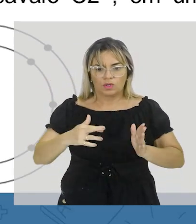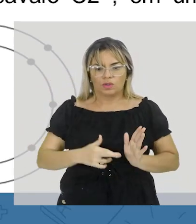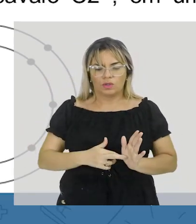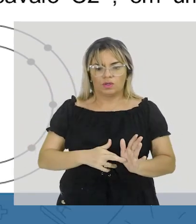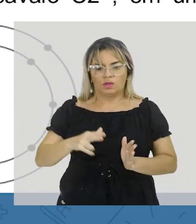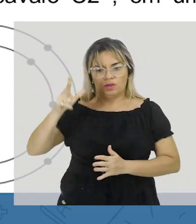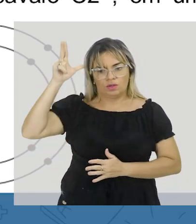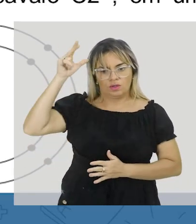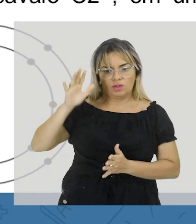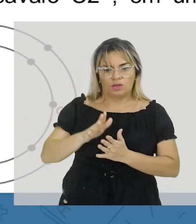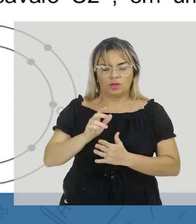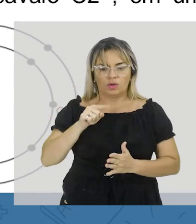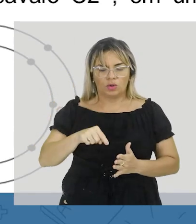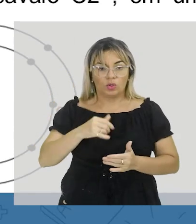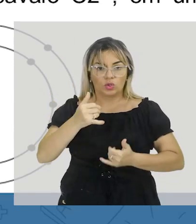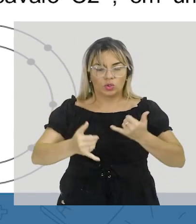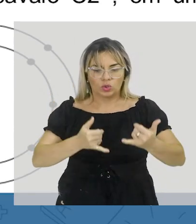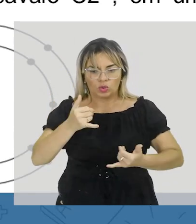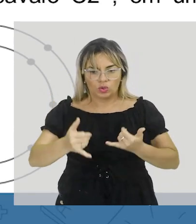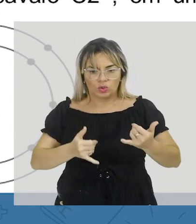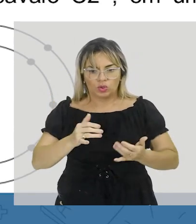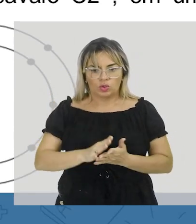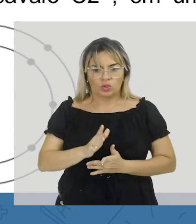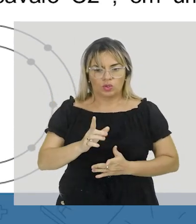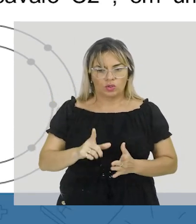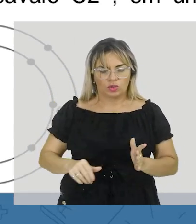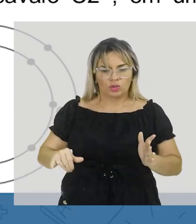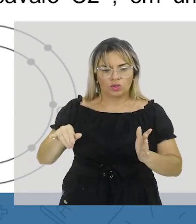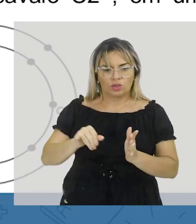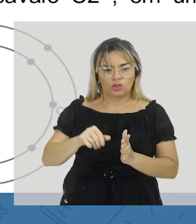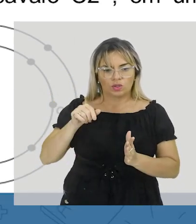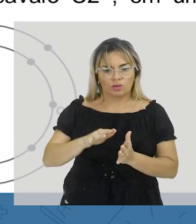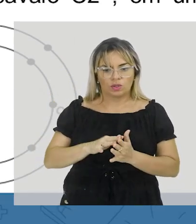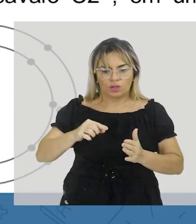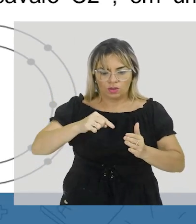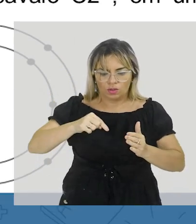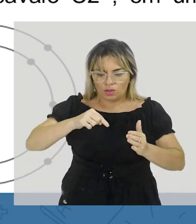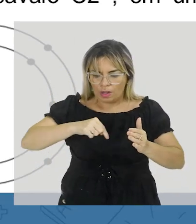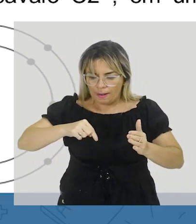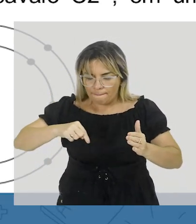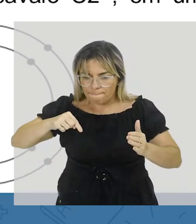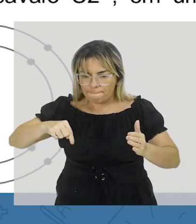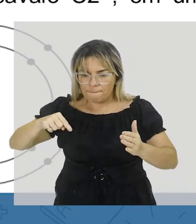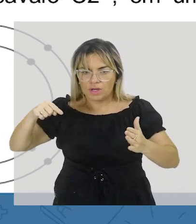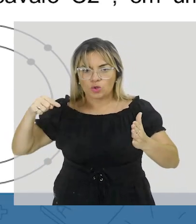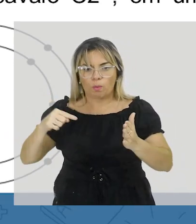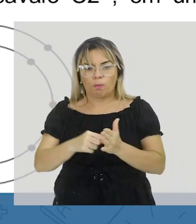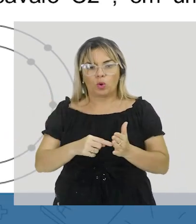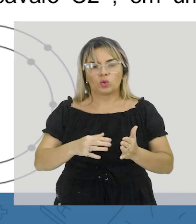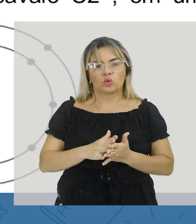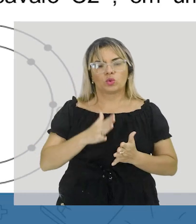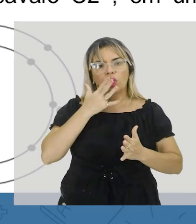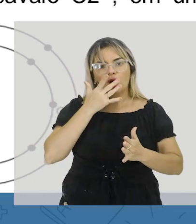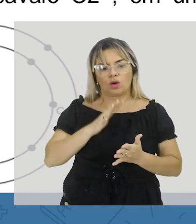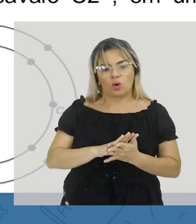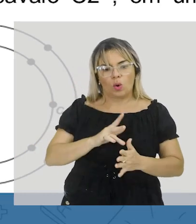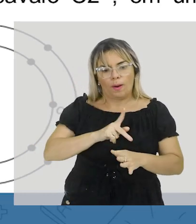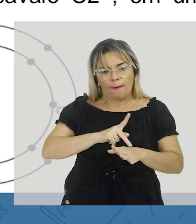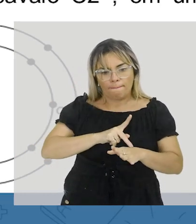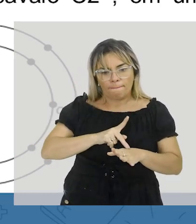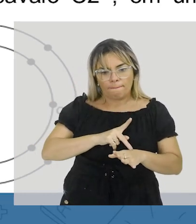estão identificados pelos pontos escuros e ocupam circunferências de raio 3 e 4,